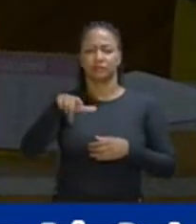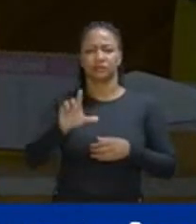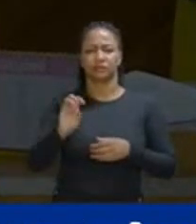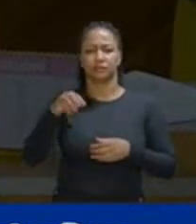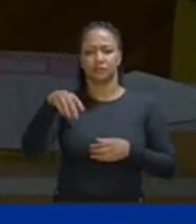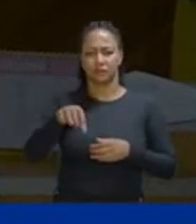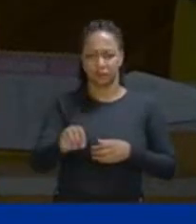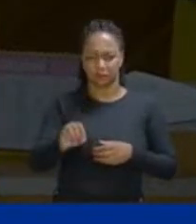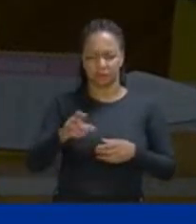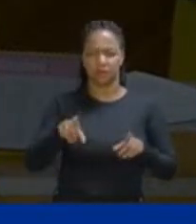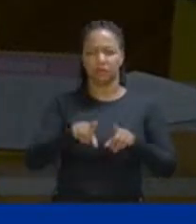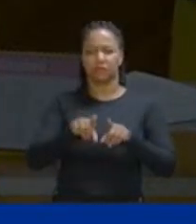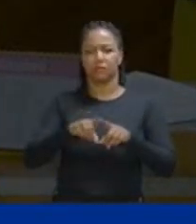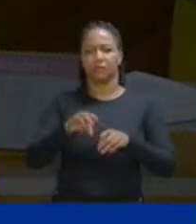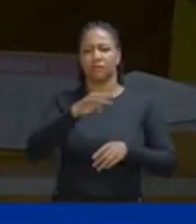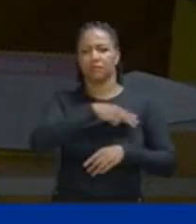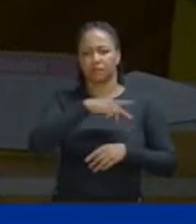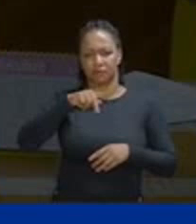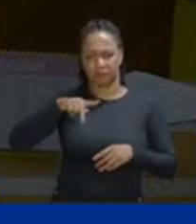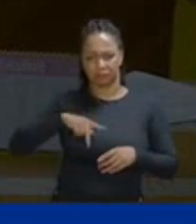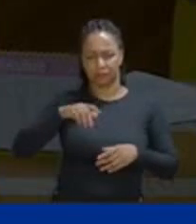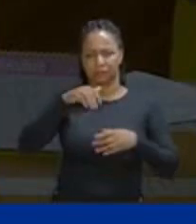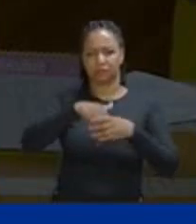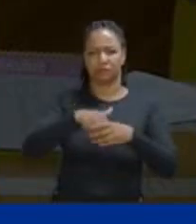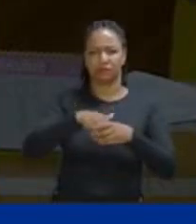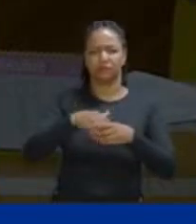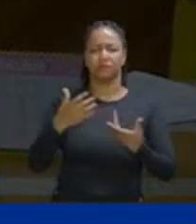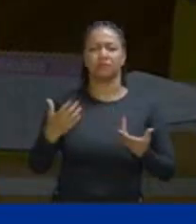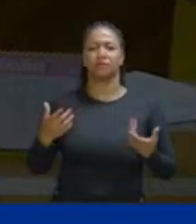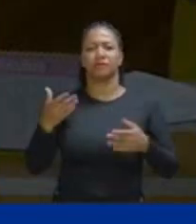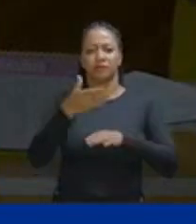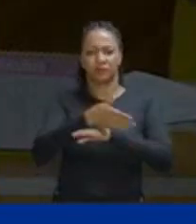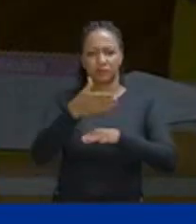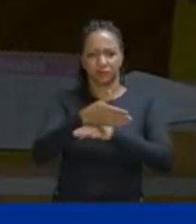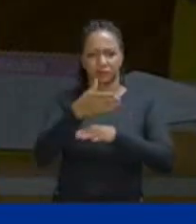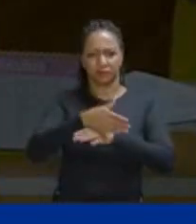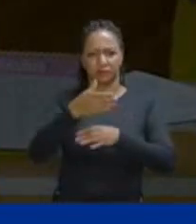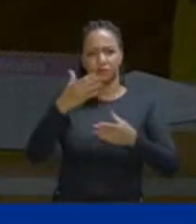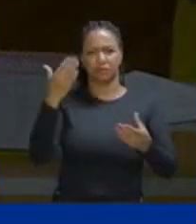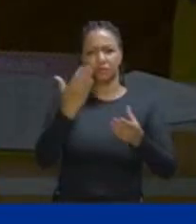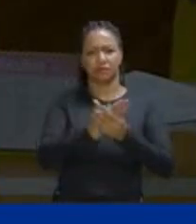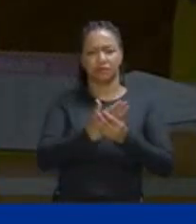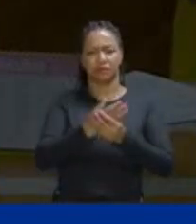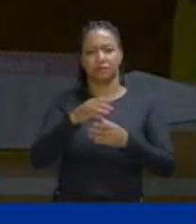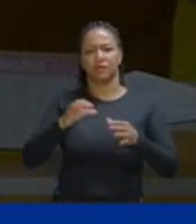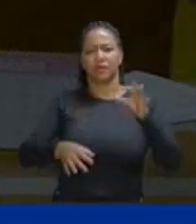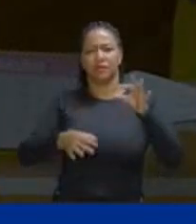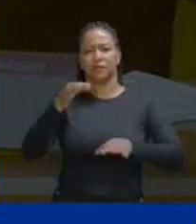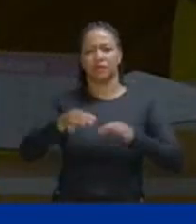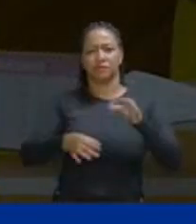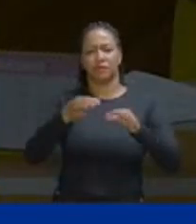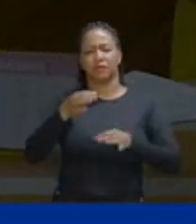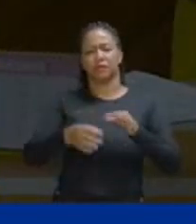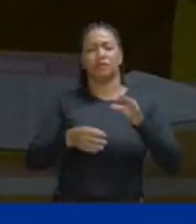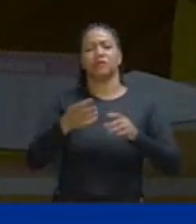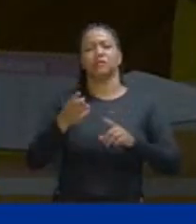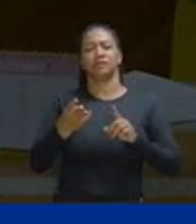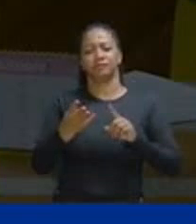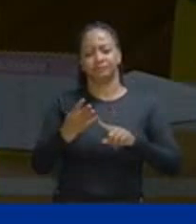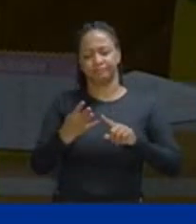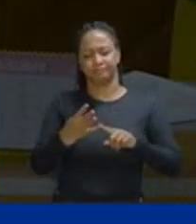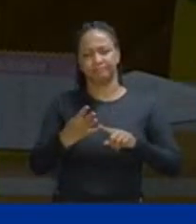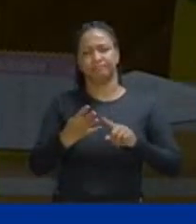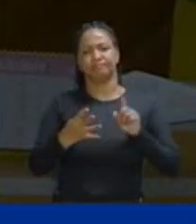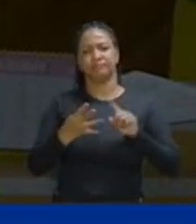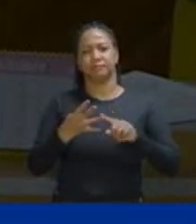recorrido do Ministério Público Eleitoral. Atuarão como vogais juíza Tina Souza, juiz Carlos Fernando, juíza